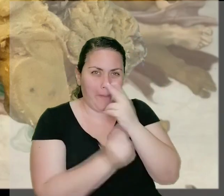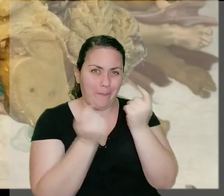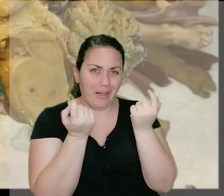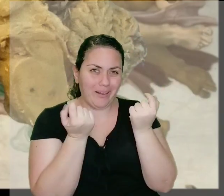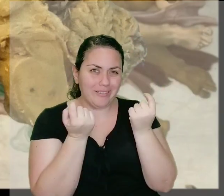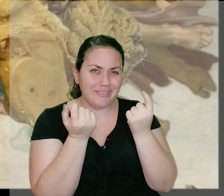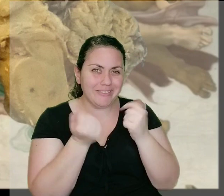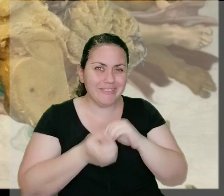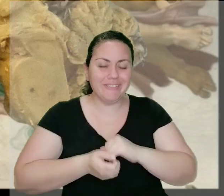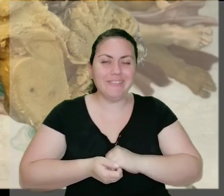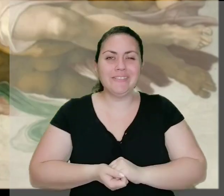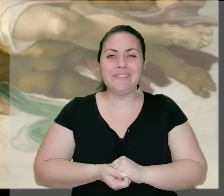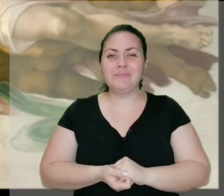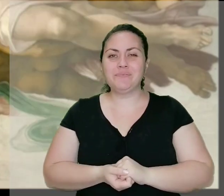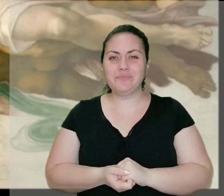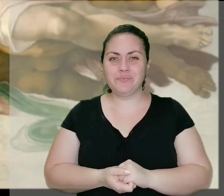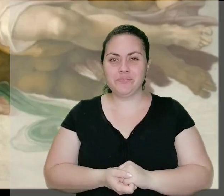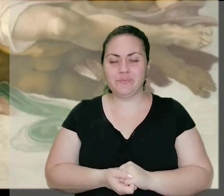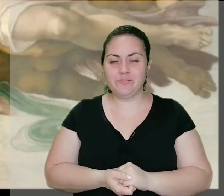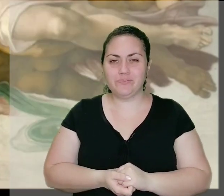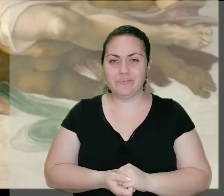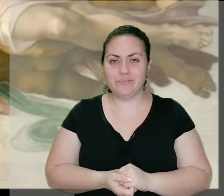semelhança?